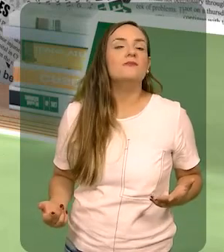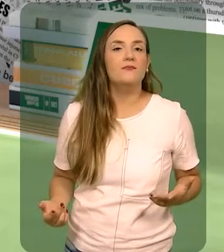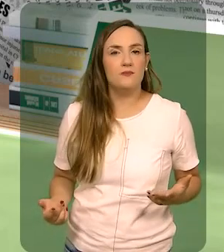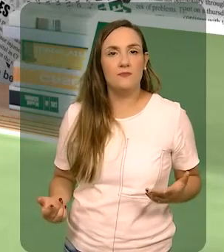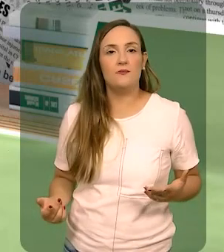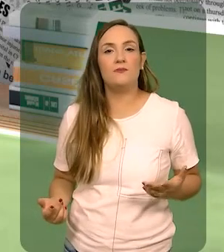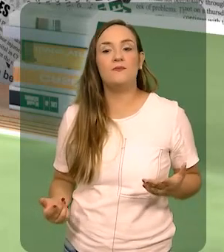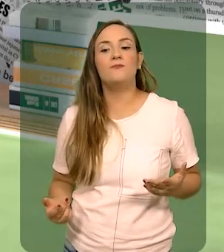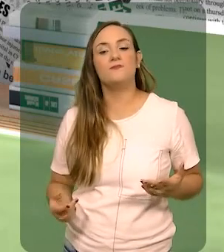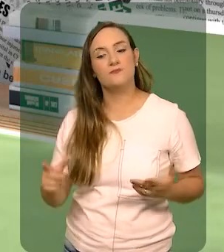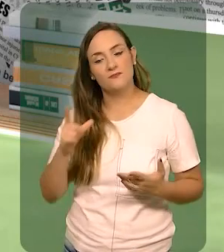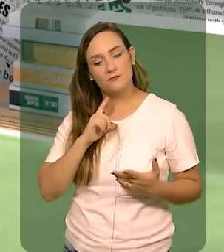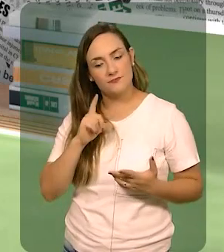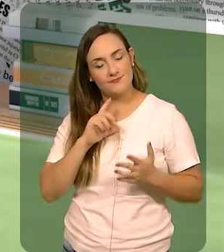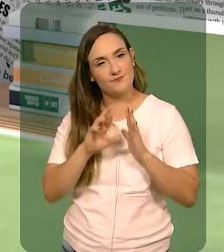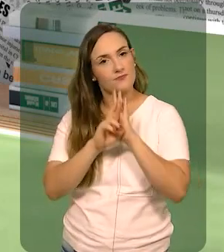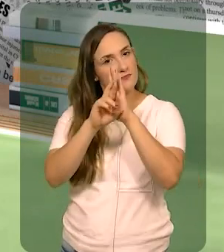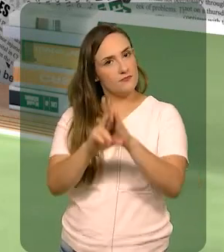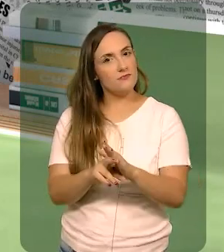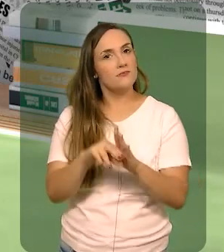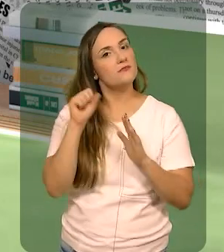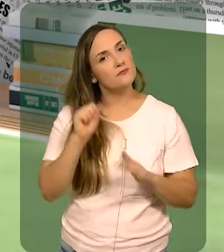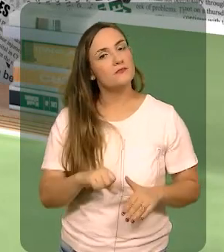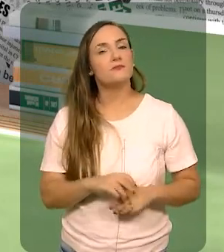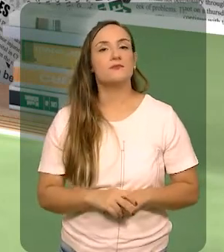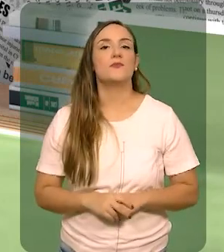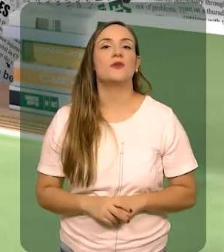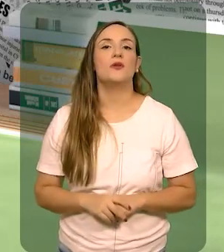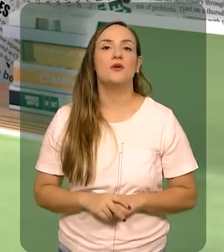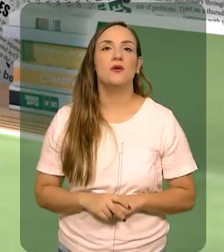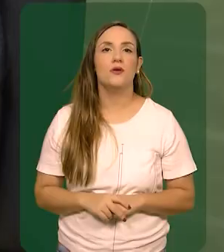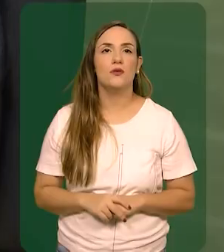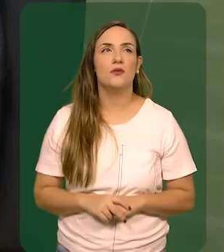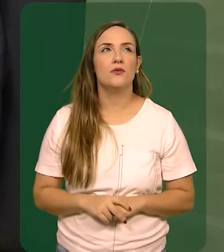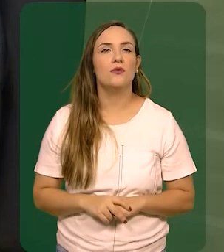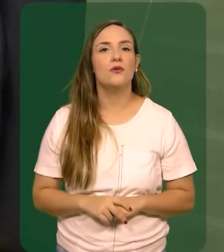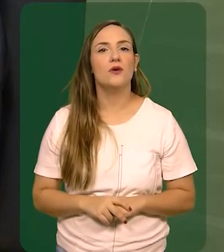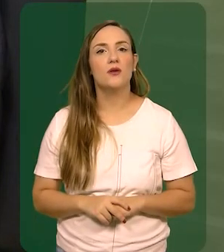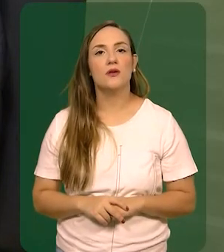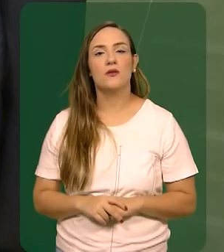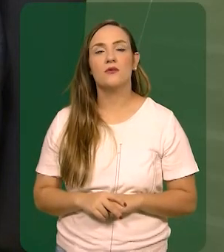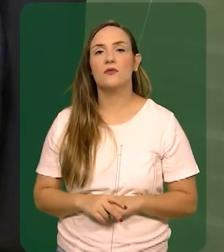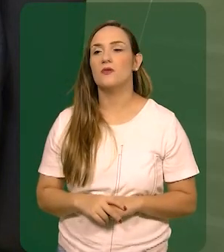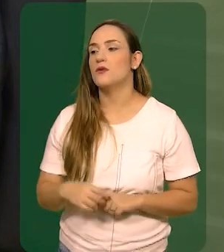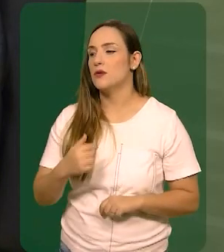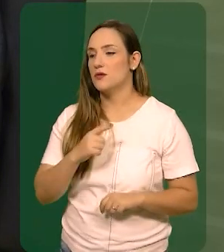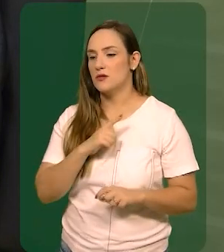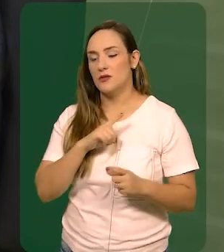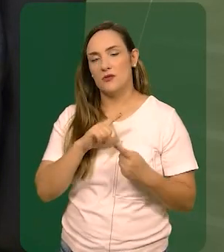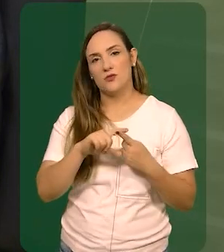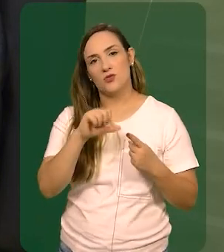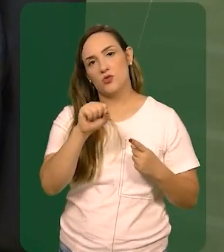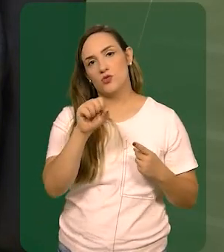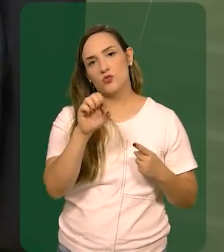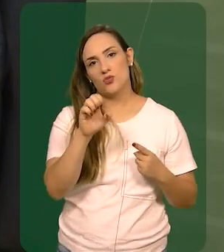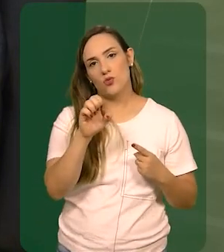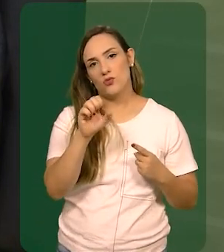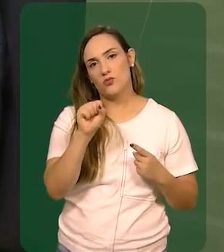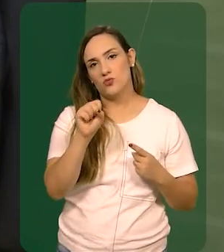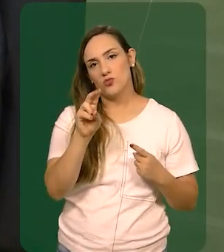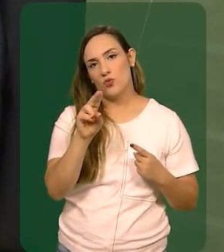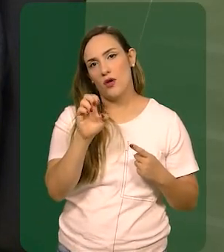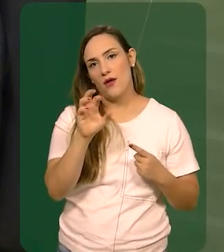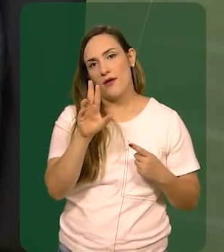Né? E você colocar a representatividade e o protagonismo. Como eu disse, hoje o nosso jovem, eu posso até citar o nome dele aqui, o Suelver de Barros e